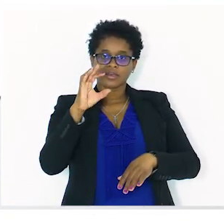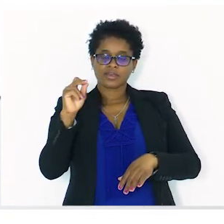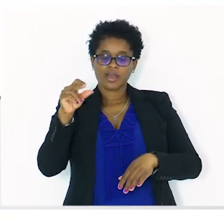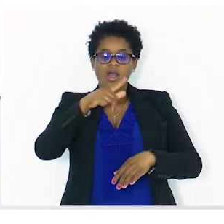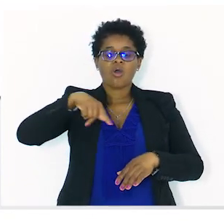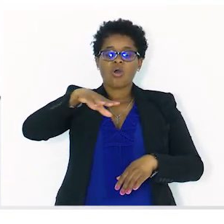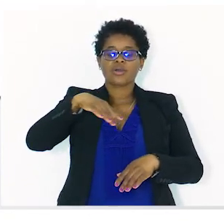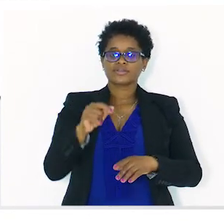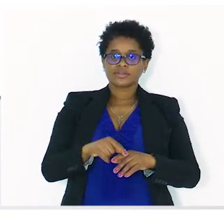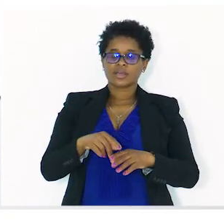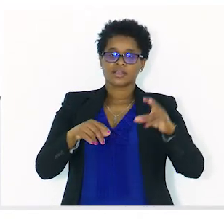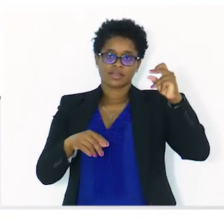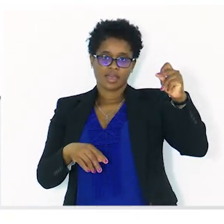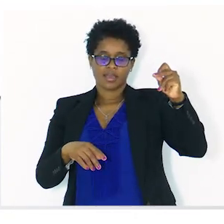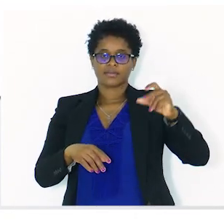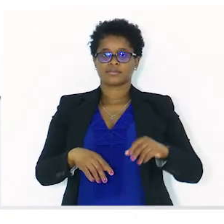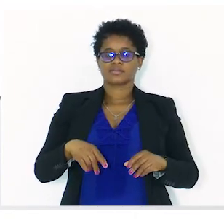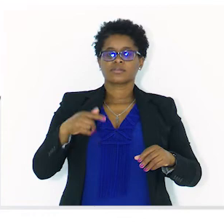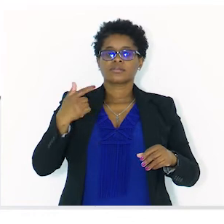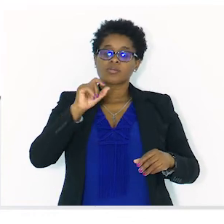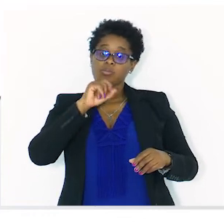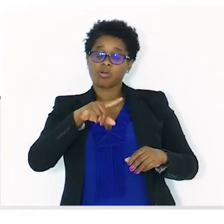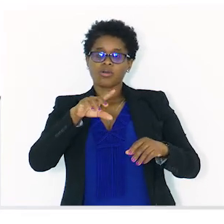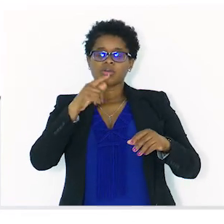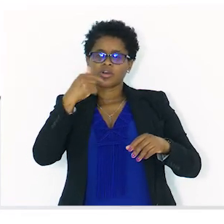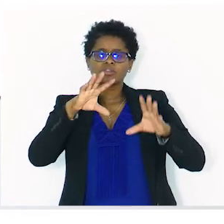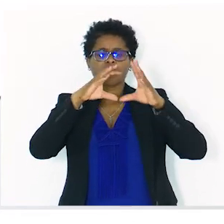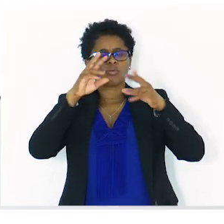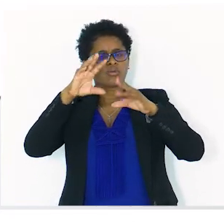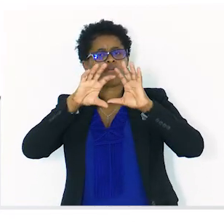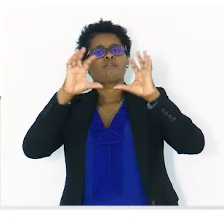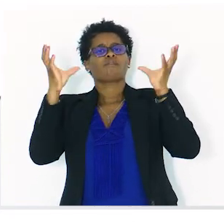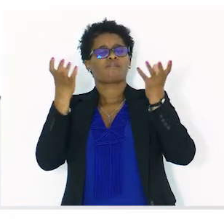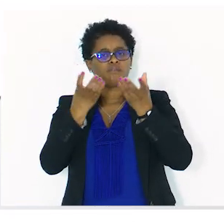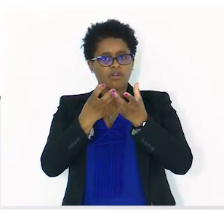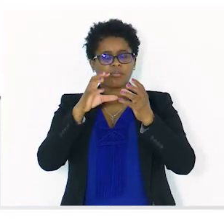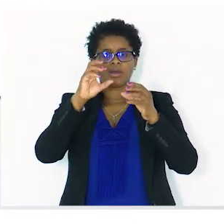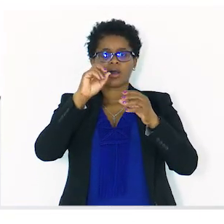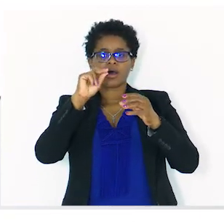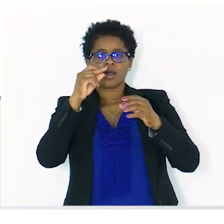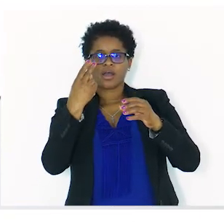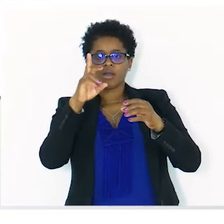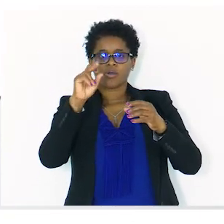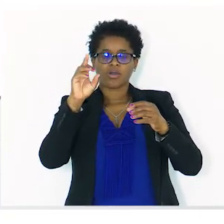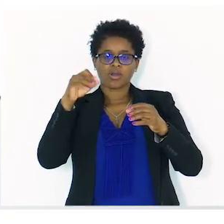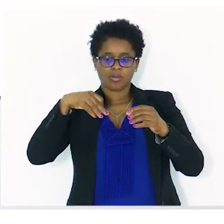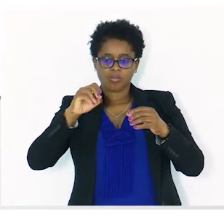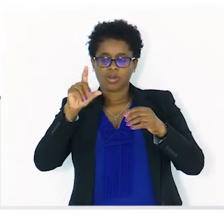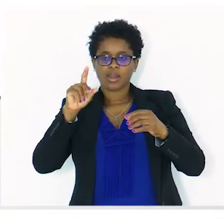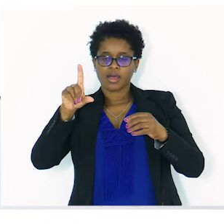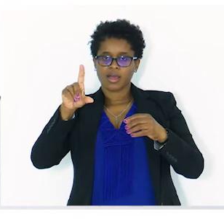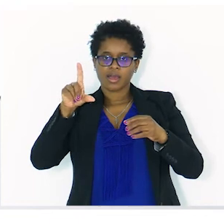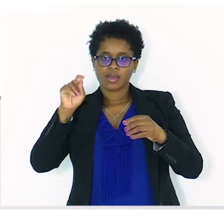onde a linha A, onde se formam as auroras polares, a linha B, constituída